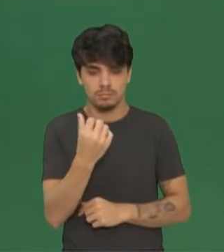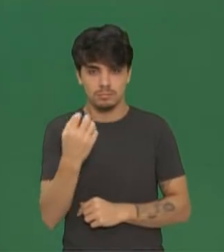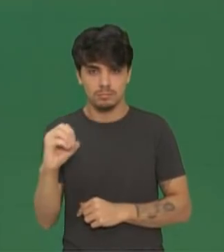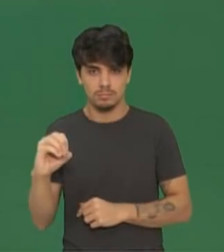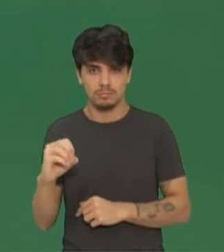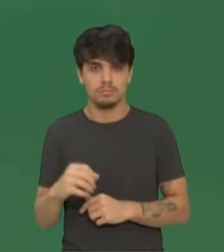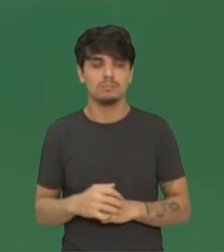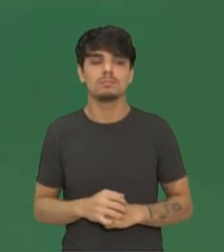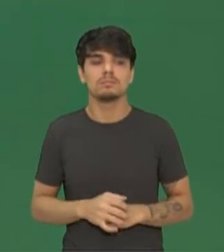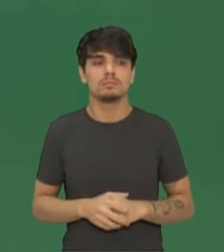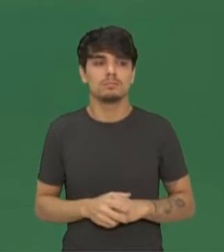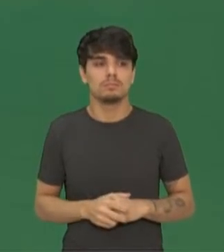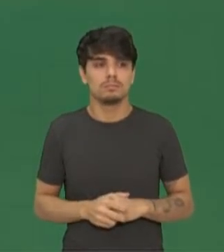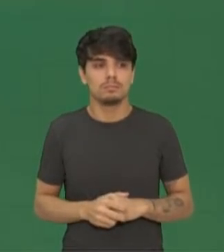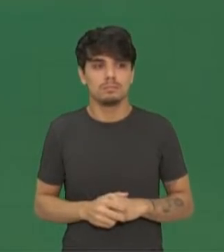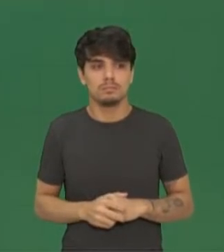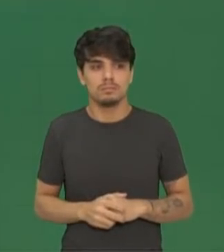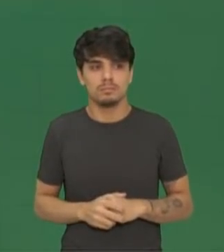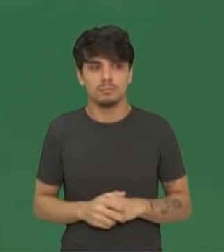160.